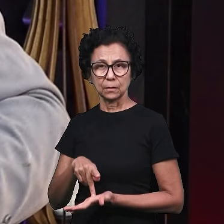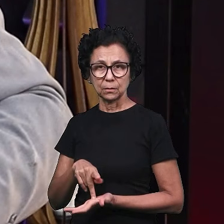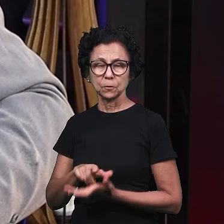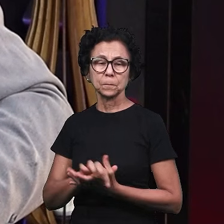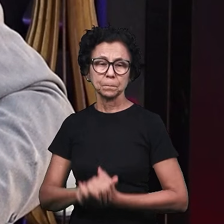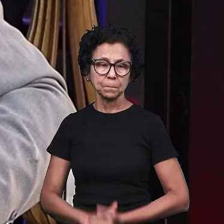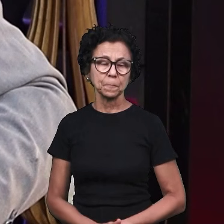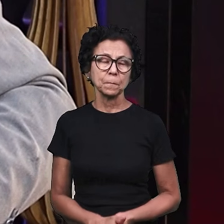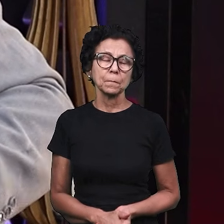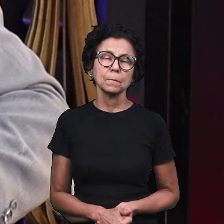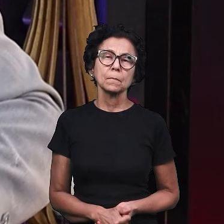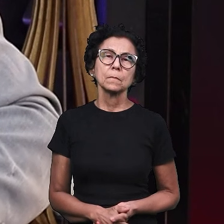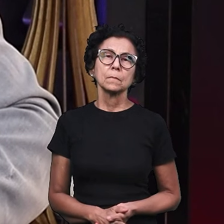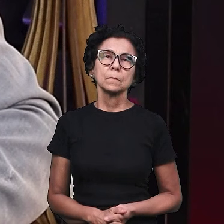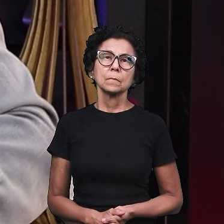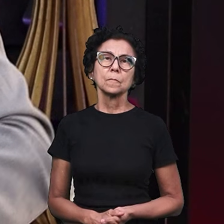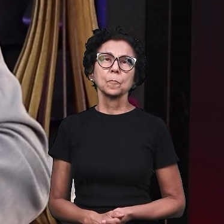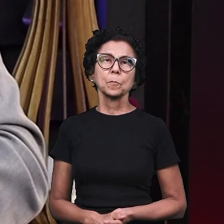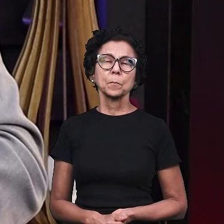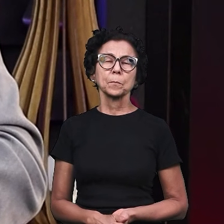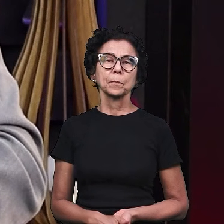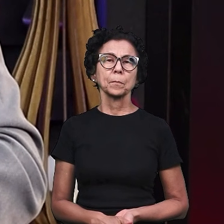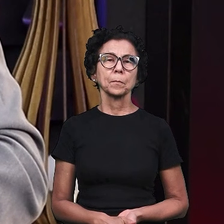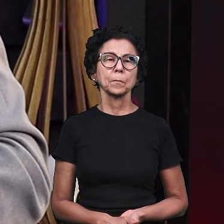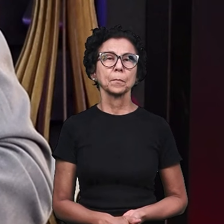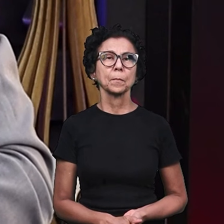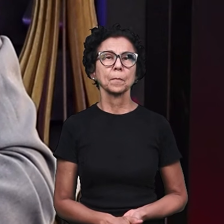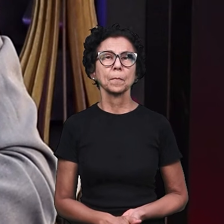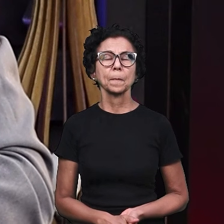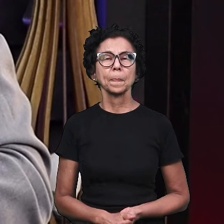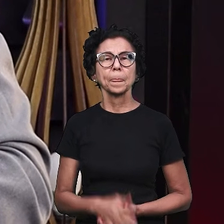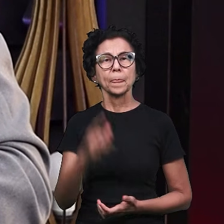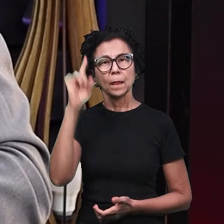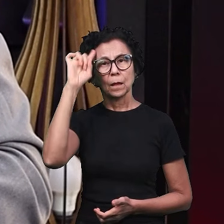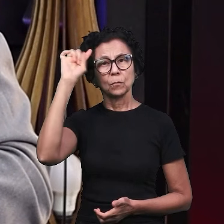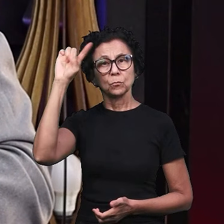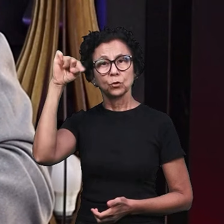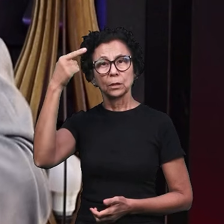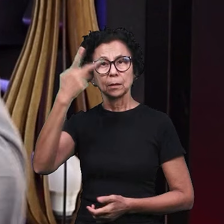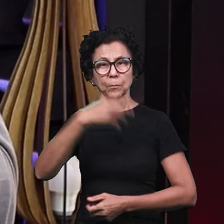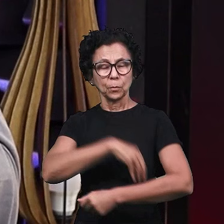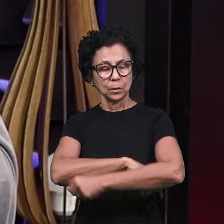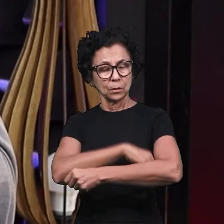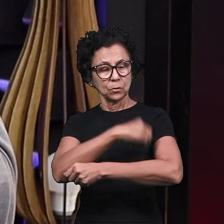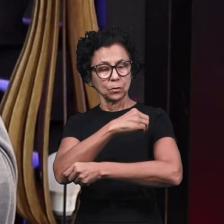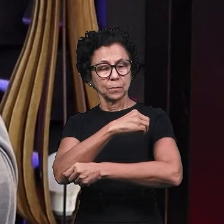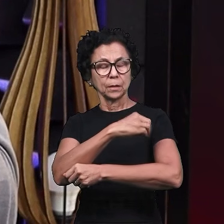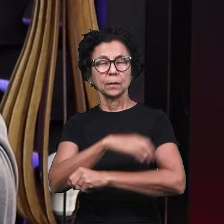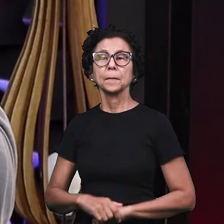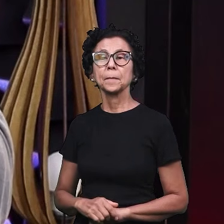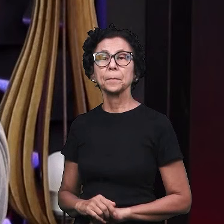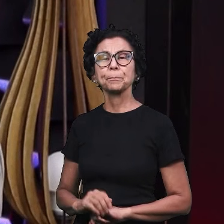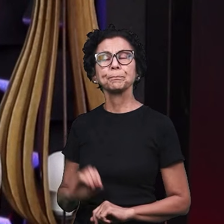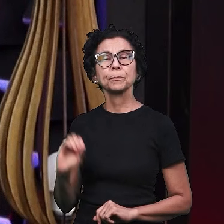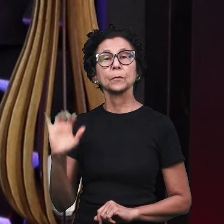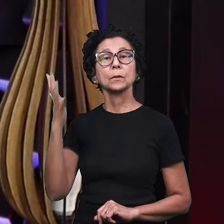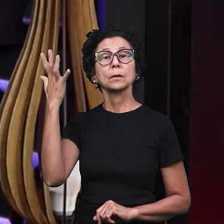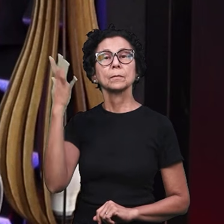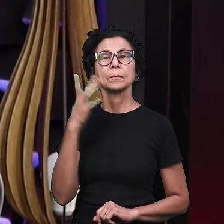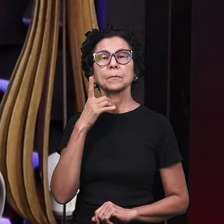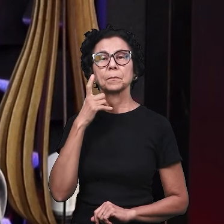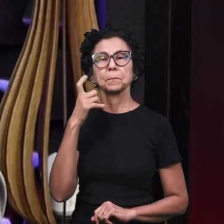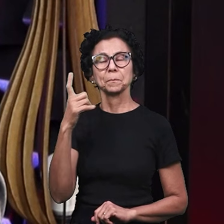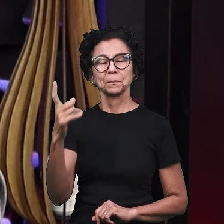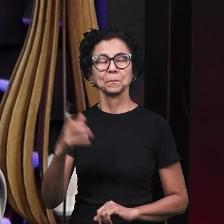em verdade. Sim. Interessante, pastor Roberto, na sequência, né, no outro dia, pela manhã, acontece um fato